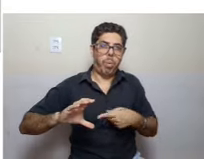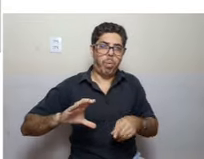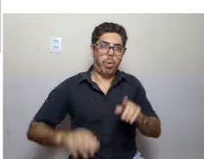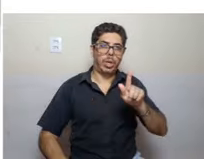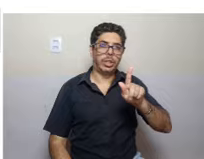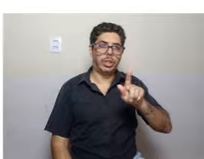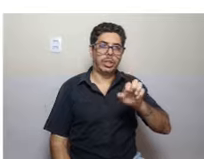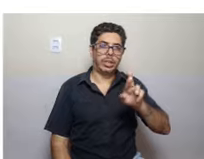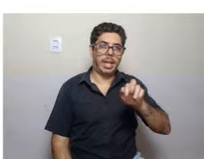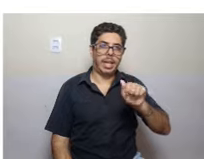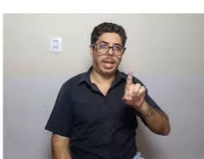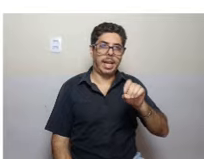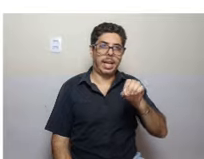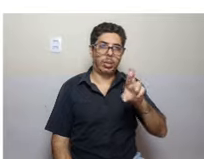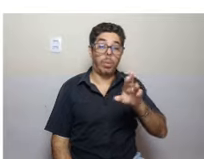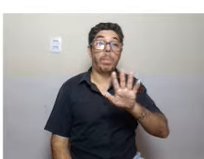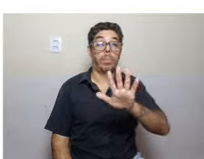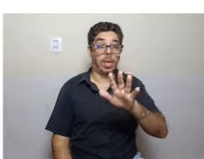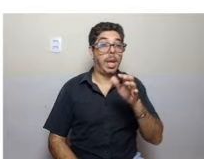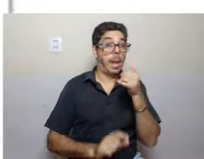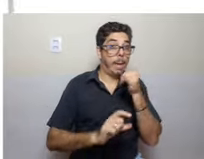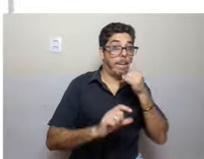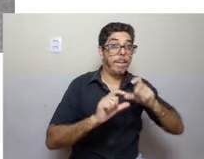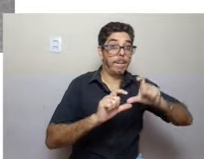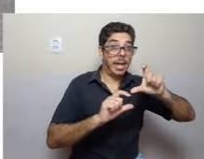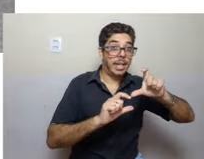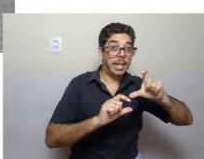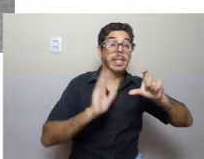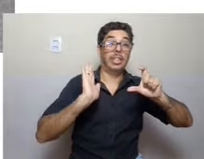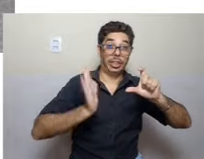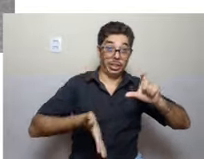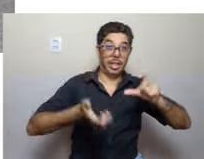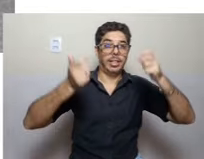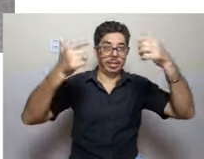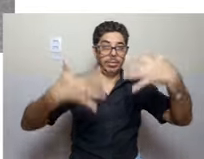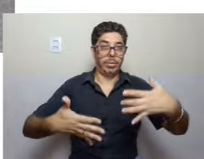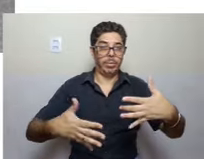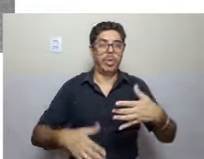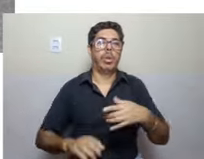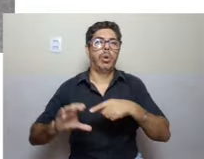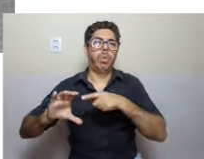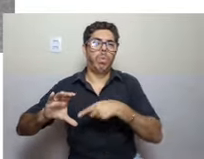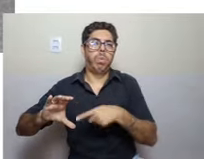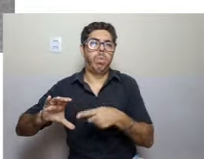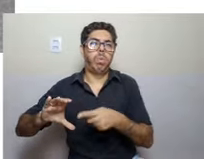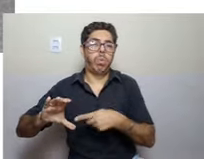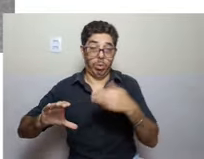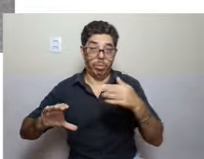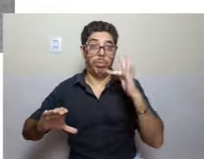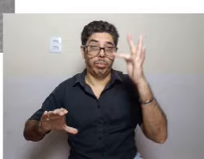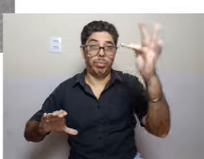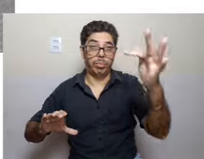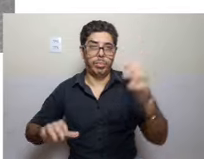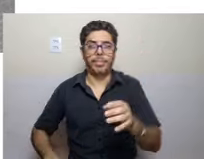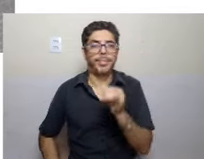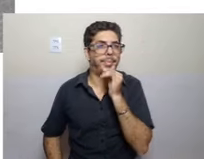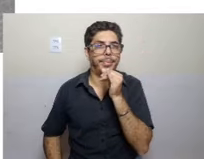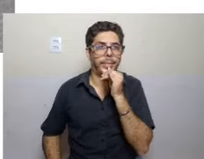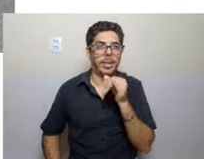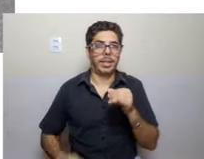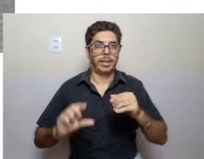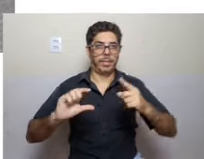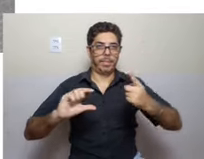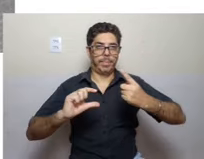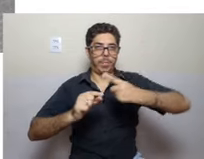anterior, os geradores ainda serão vistos em vídeos futuros. Quando conectamos um dispositivo elétrico numa bateria, por meio de um fio